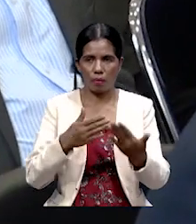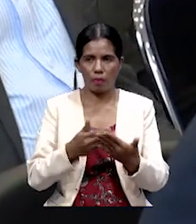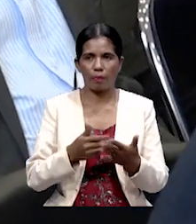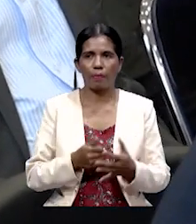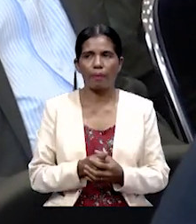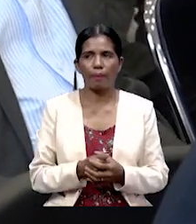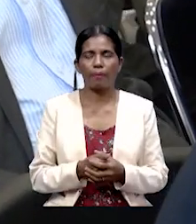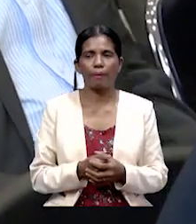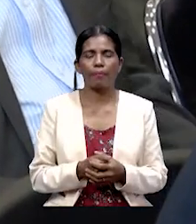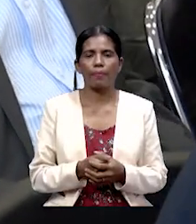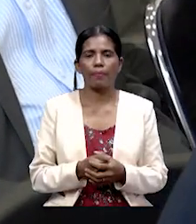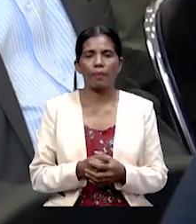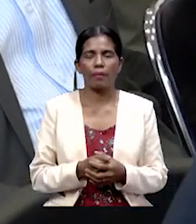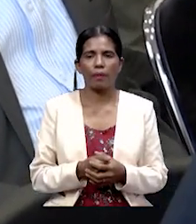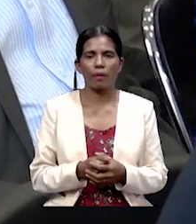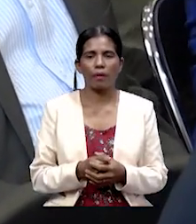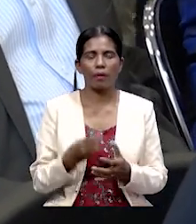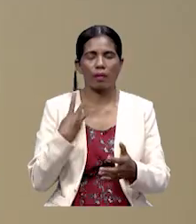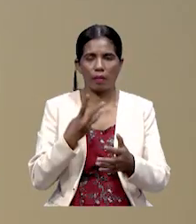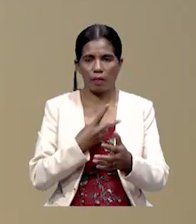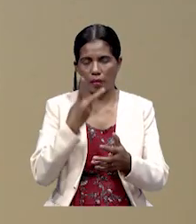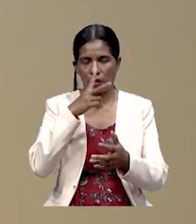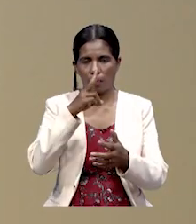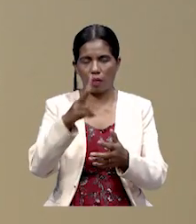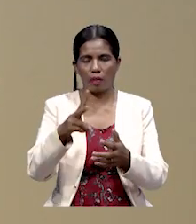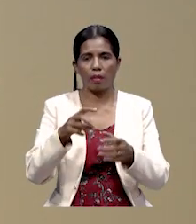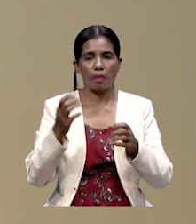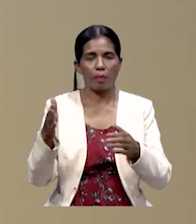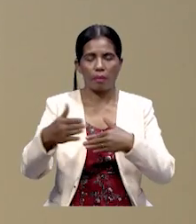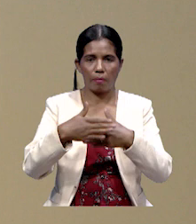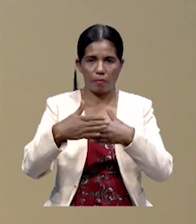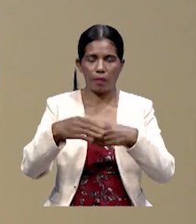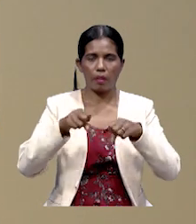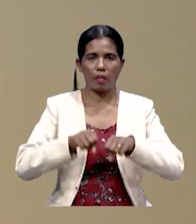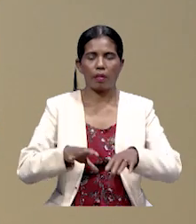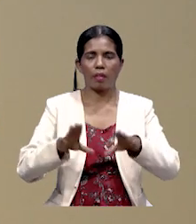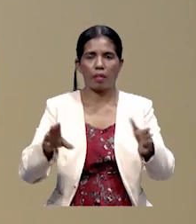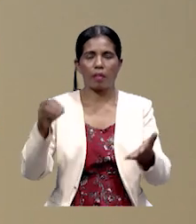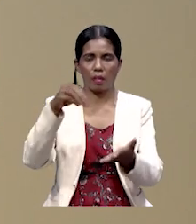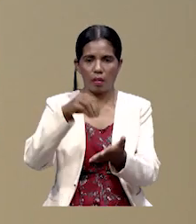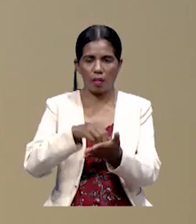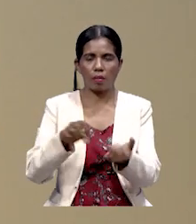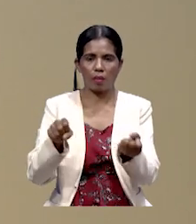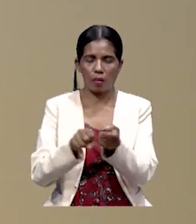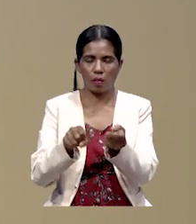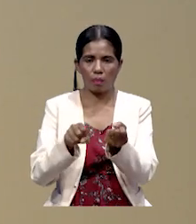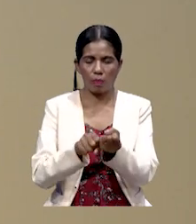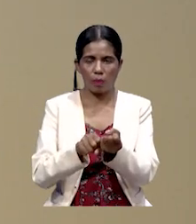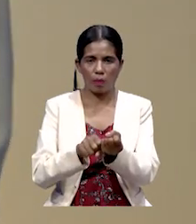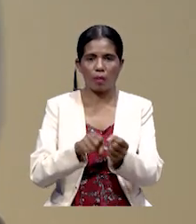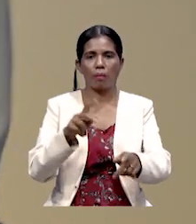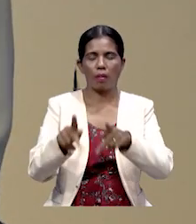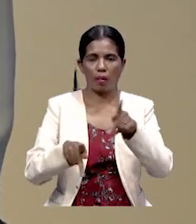Os recifes de coral e as íngremes escarpas submarinas que circundam a ilha constituem uma crescente atração para os